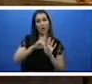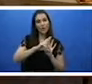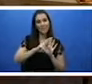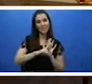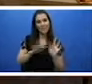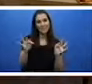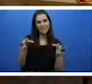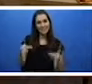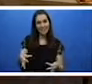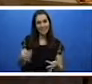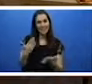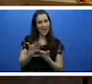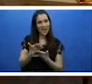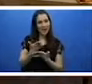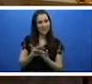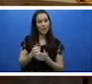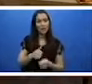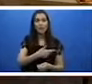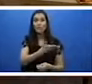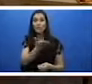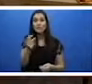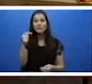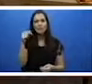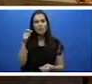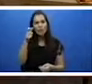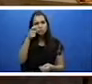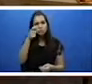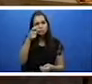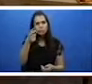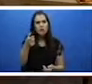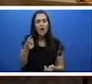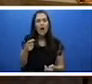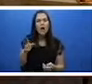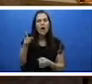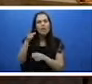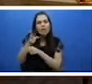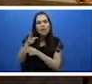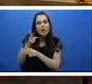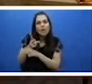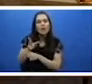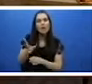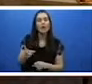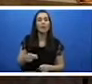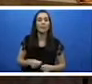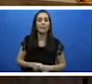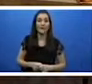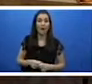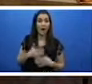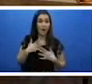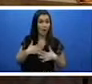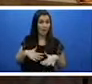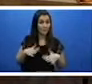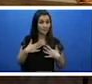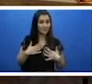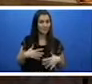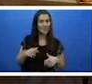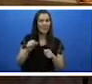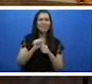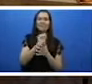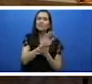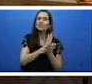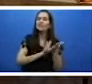finalizando a nossa aula. Vocês vão assistir a videoaula com calma. Façam as atividades de acordo com o